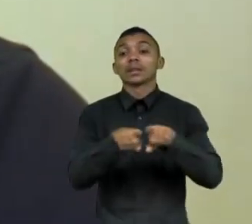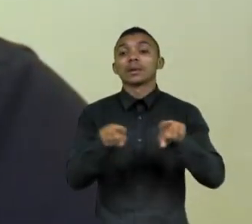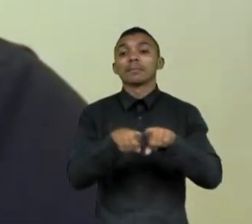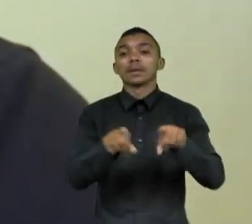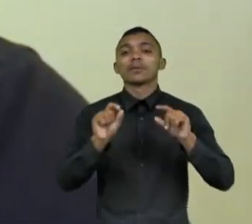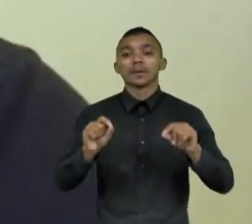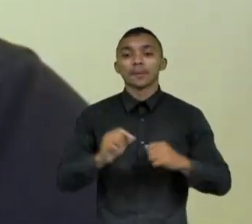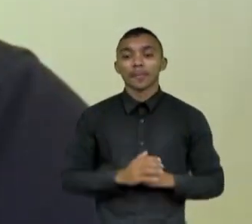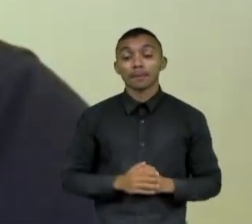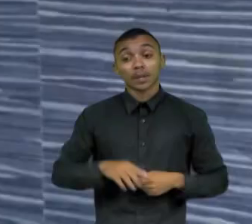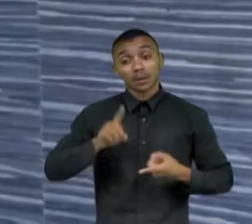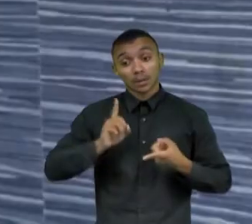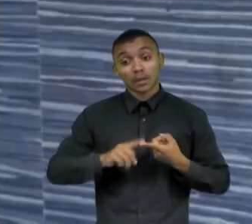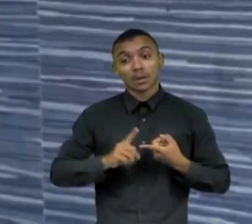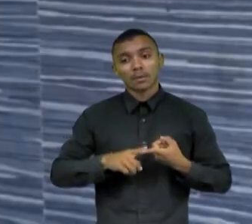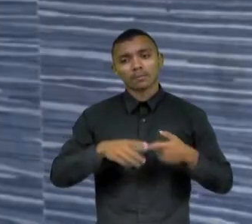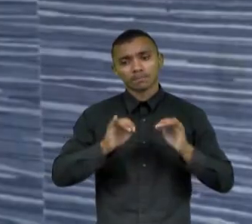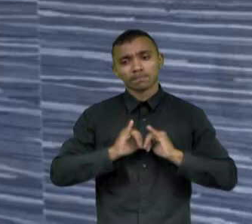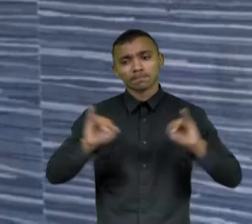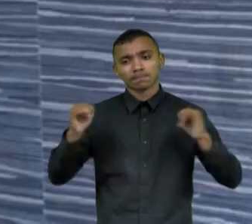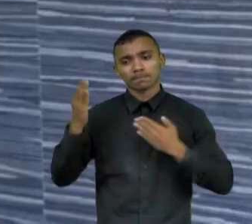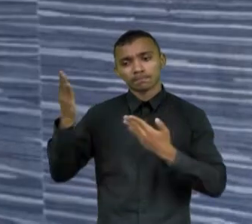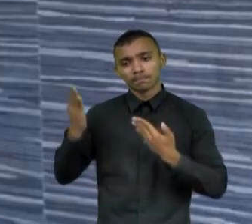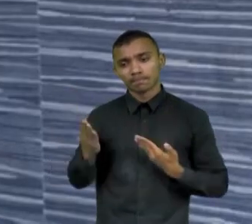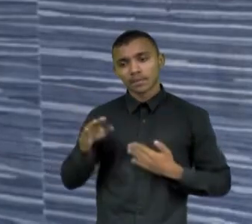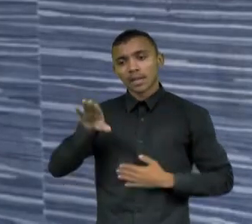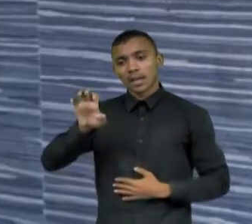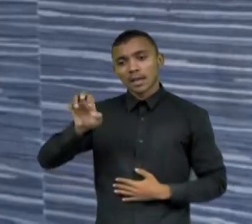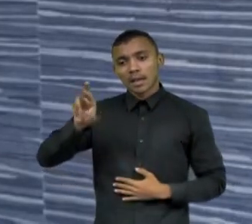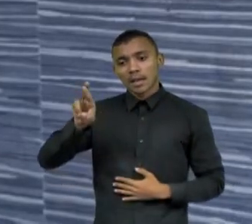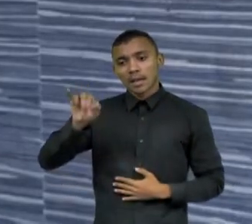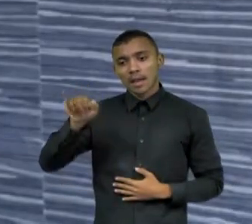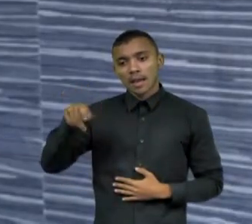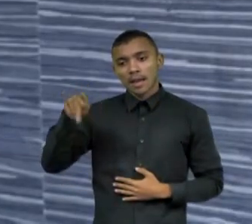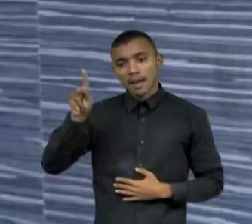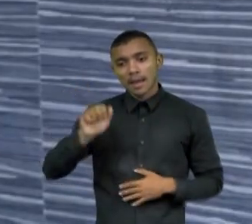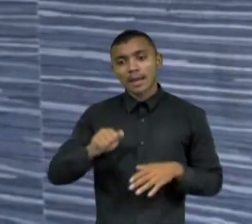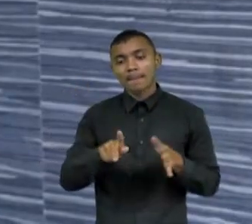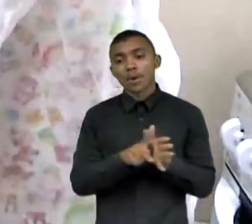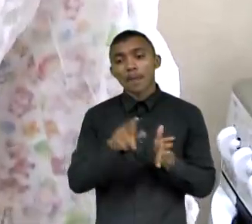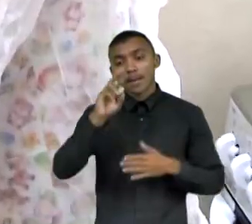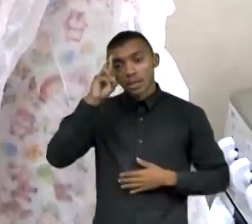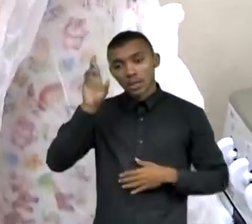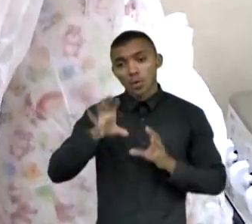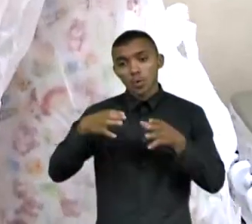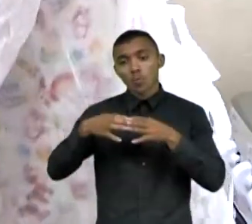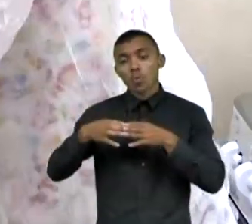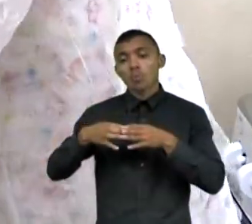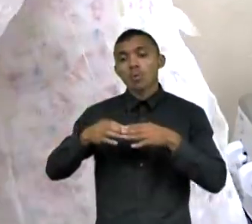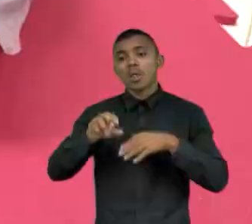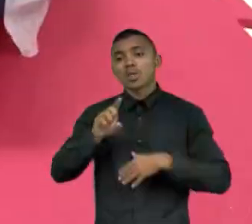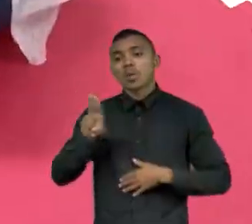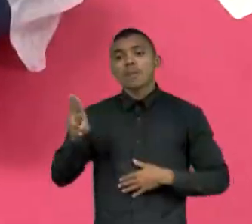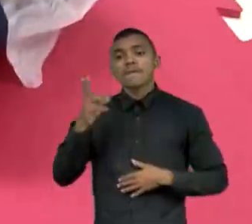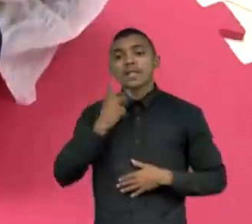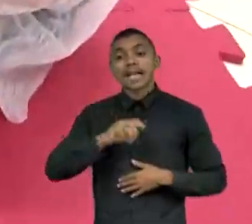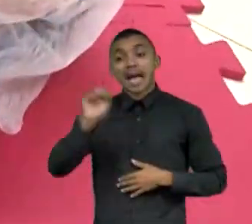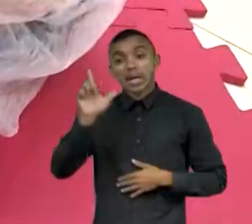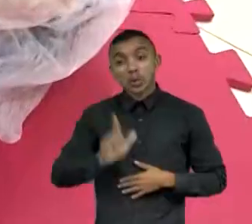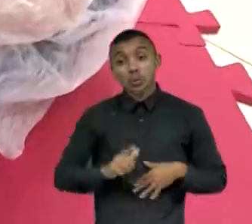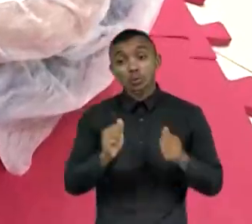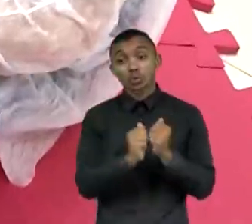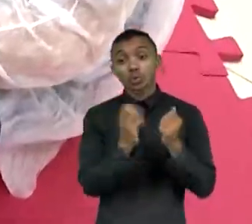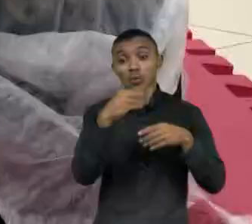também tem que ser destacado. Érica é presidente da Associação Fortaleza Azul, formada por autistas e